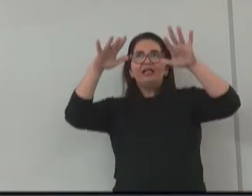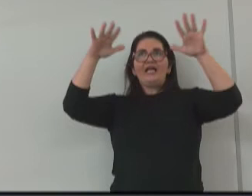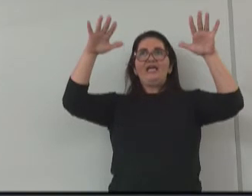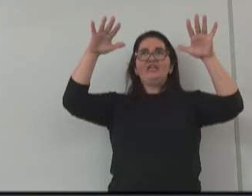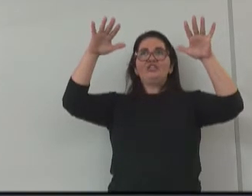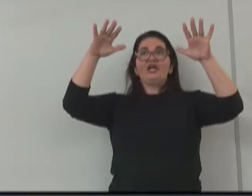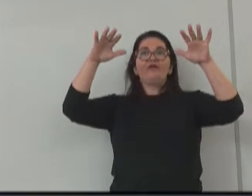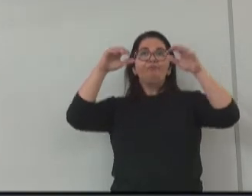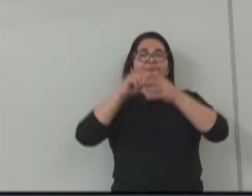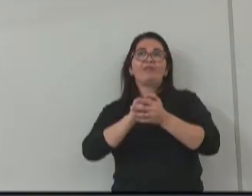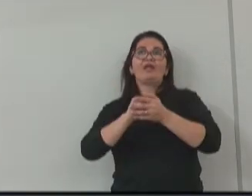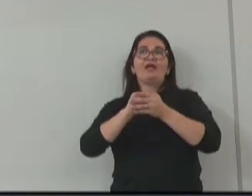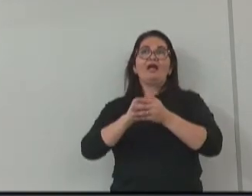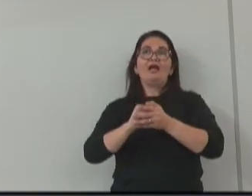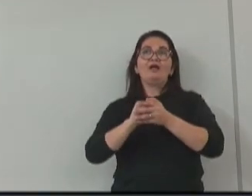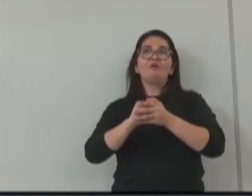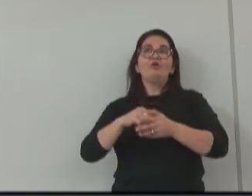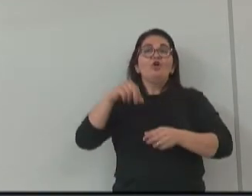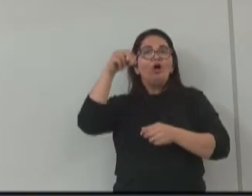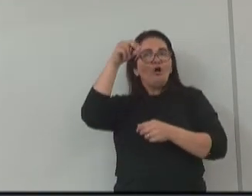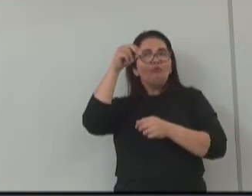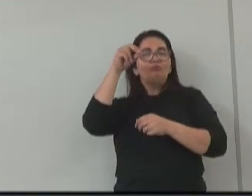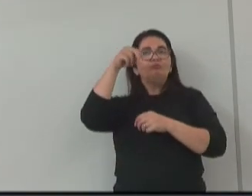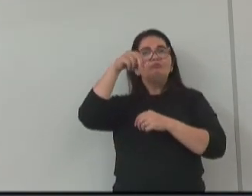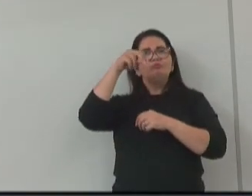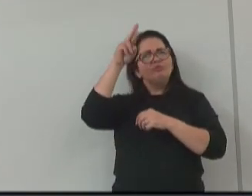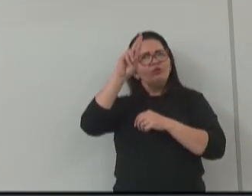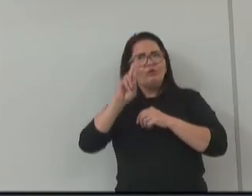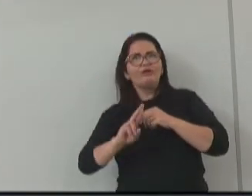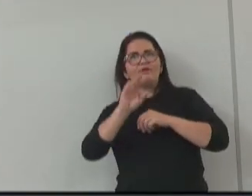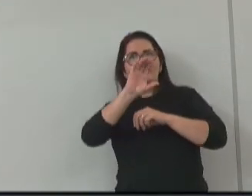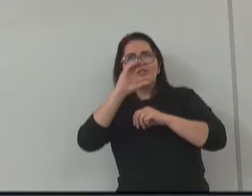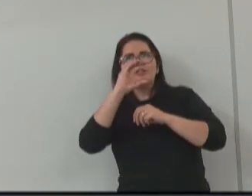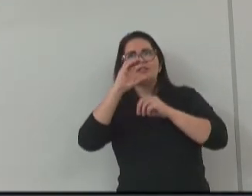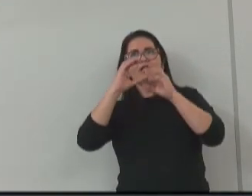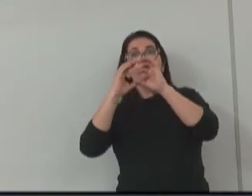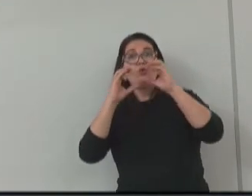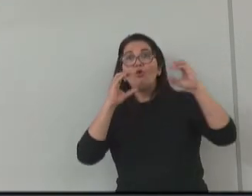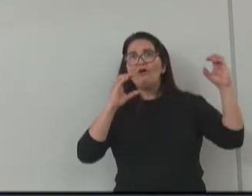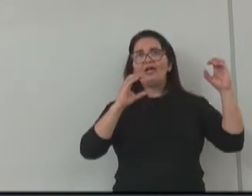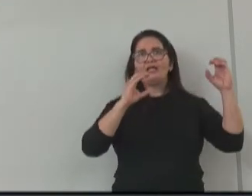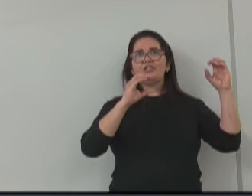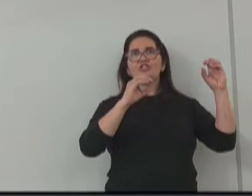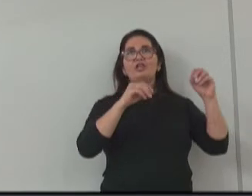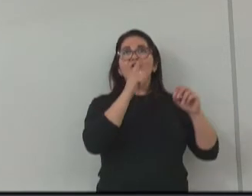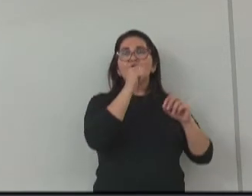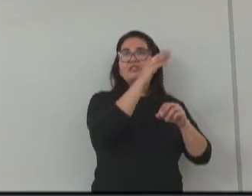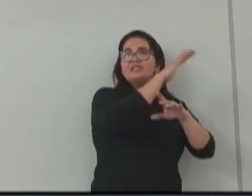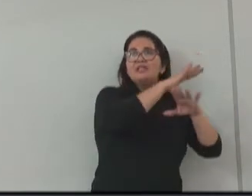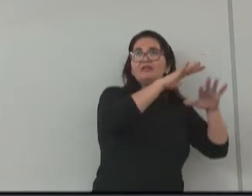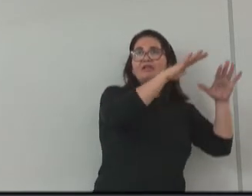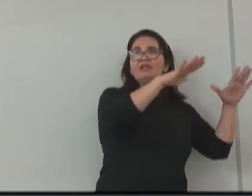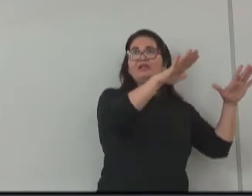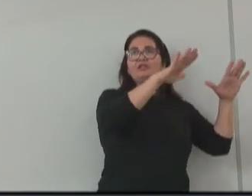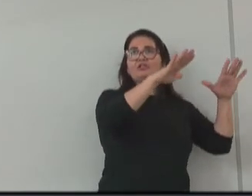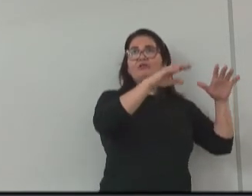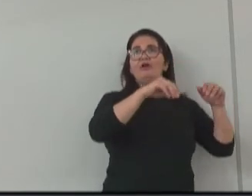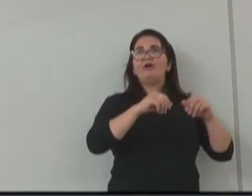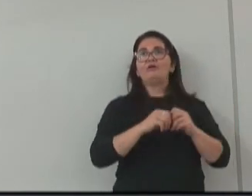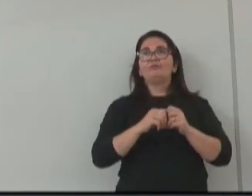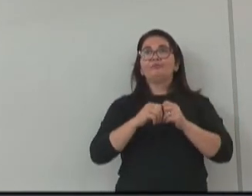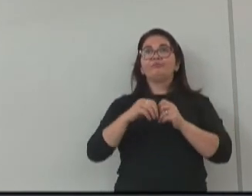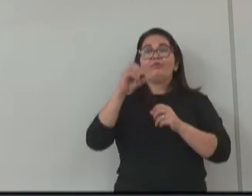temos a Colômbia, a nordeste, a leste e a sudeste, o Oceano Atlântico. A oeste